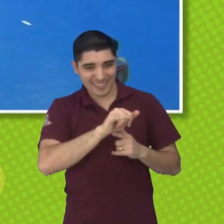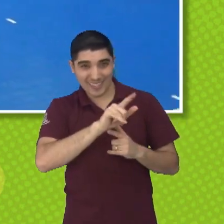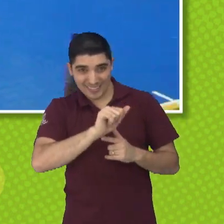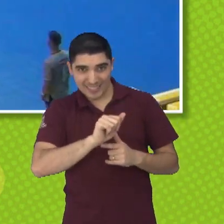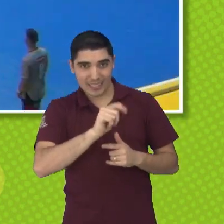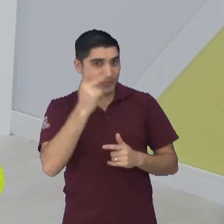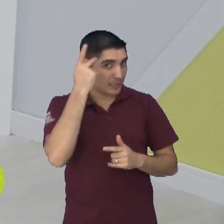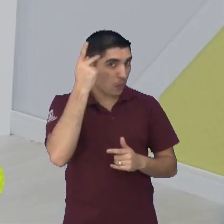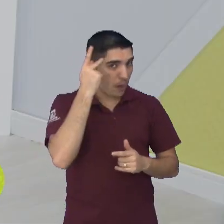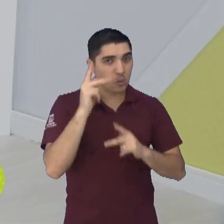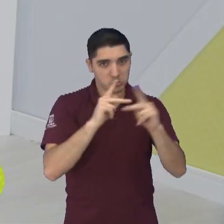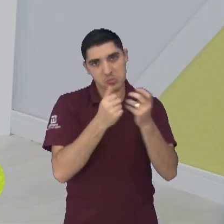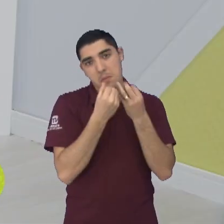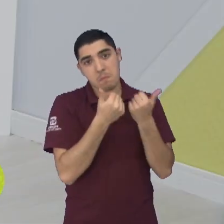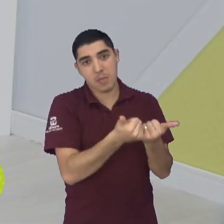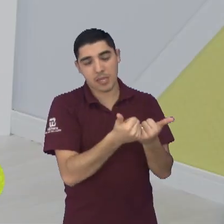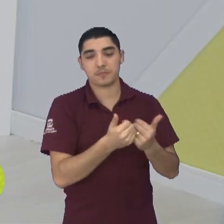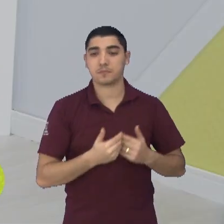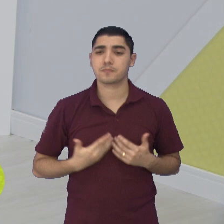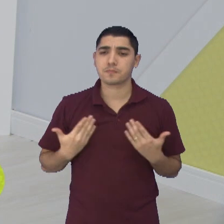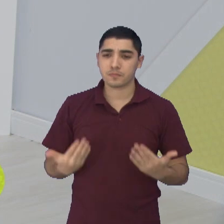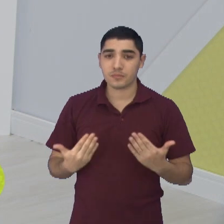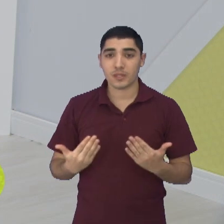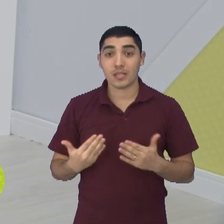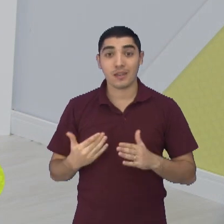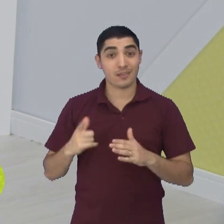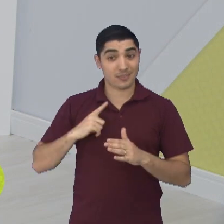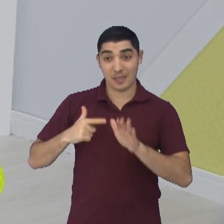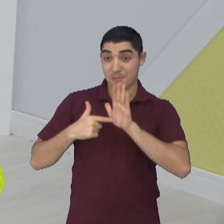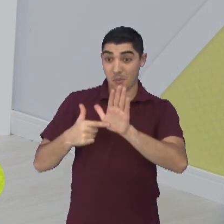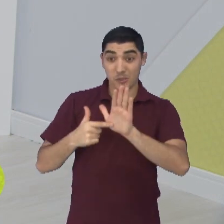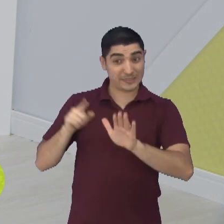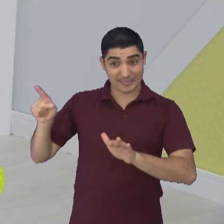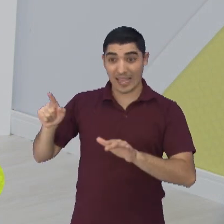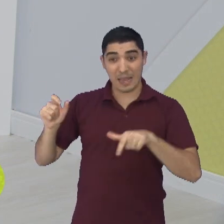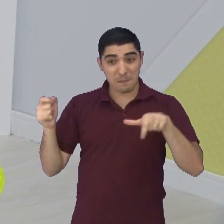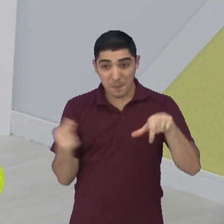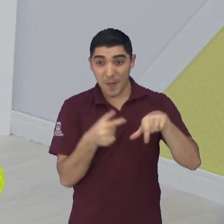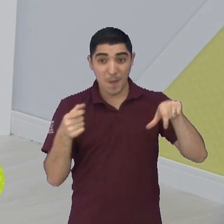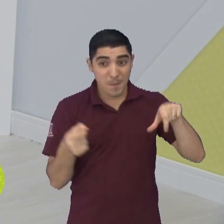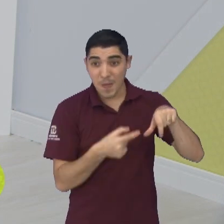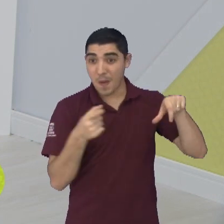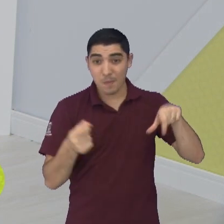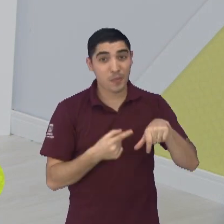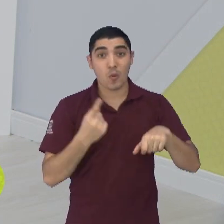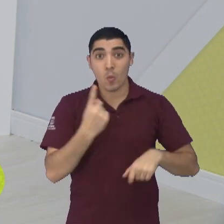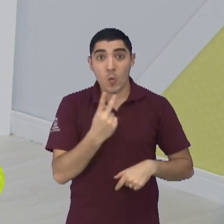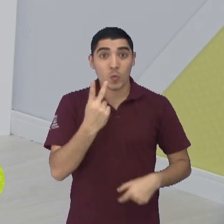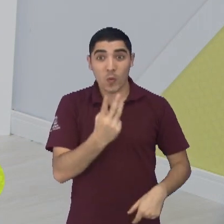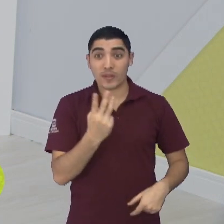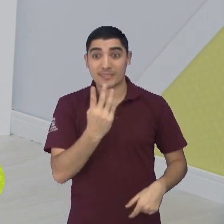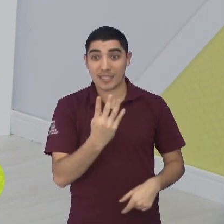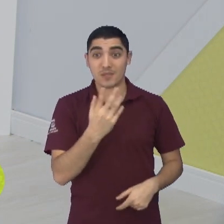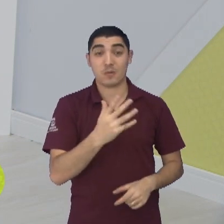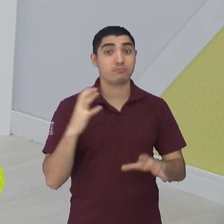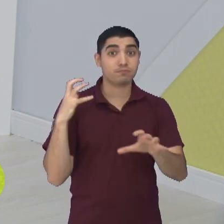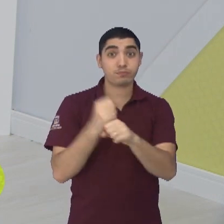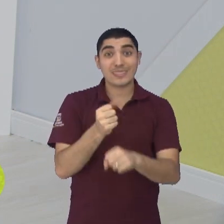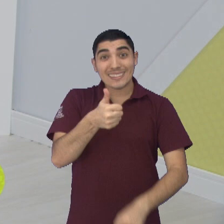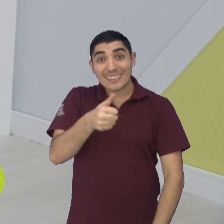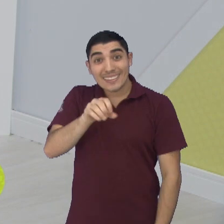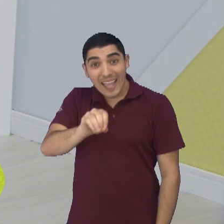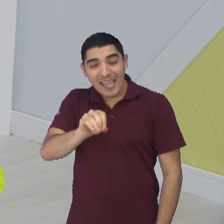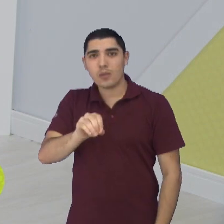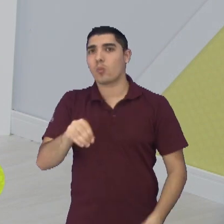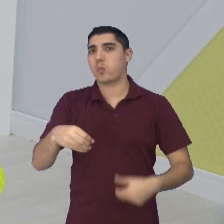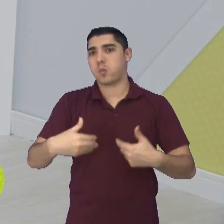Estadual. É, a gente tá vendo os gols aí, não deu nem pra gente, tá rolando os gols, nem acabou ainda, nem é replay, ó. É um gol atrás do outro, foram 10 a favor